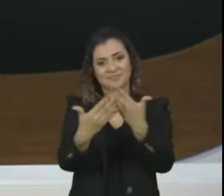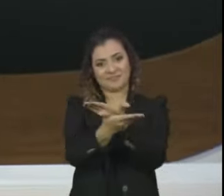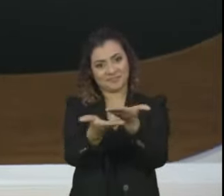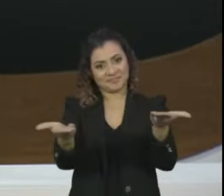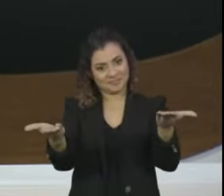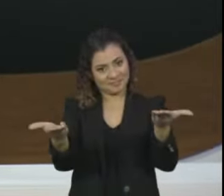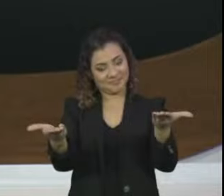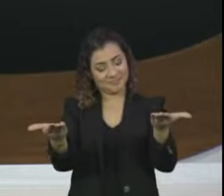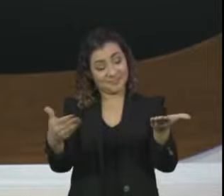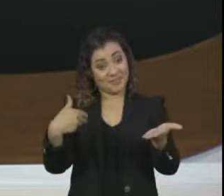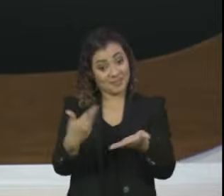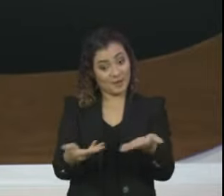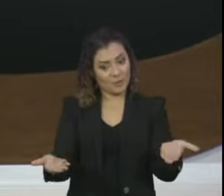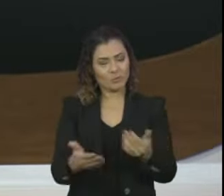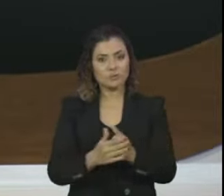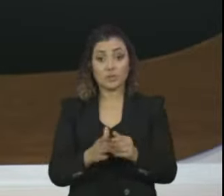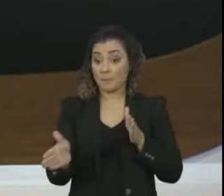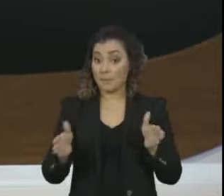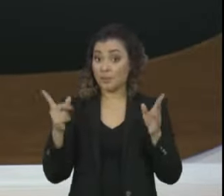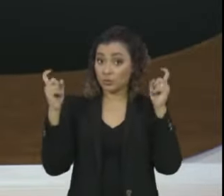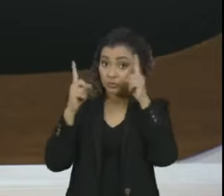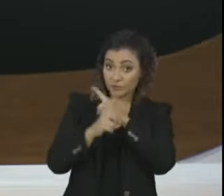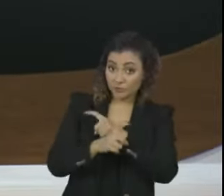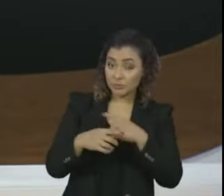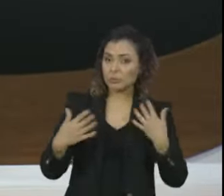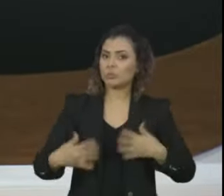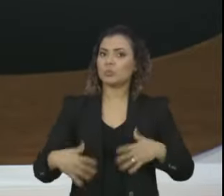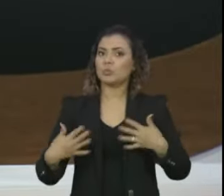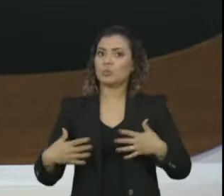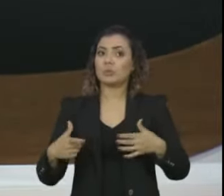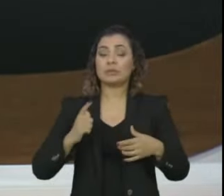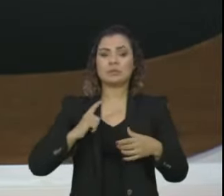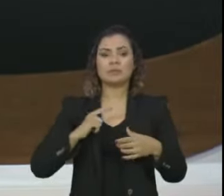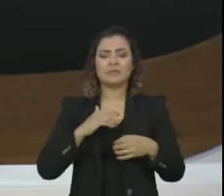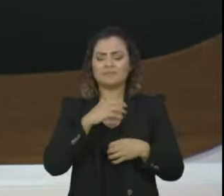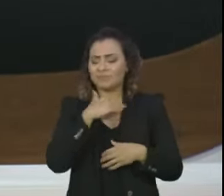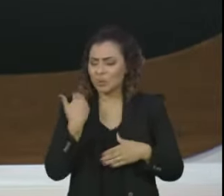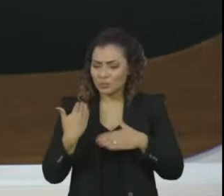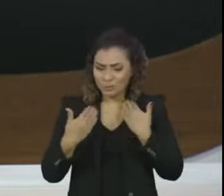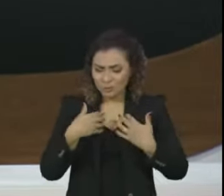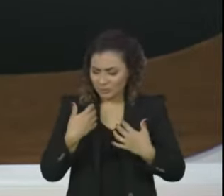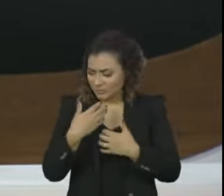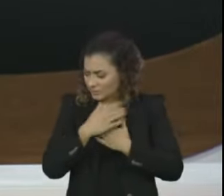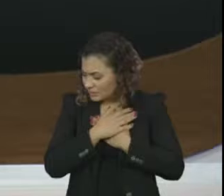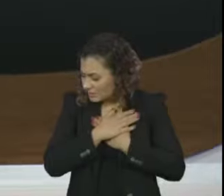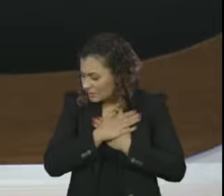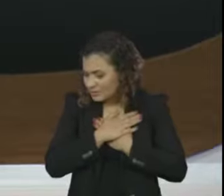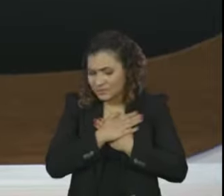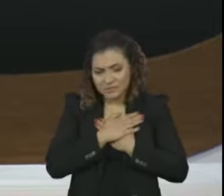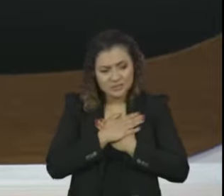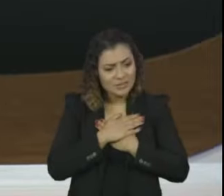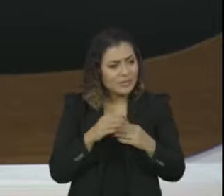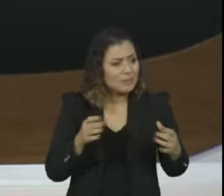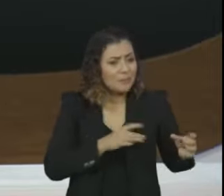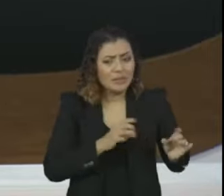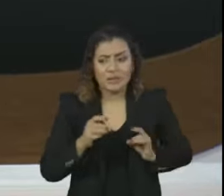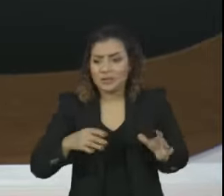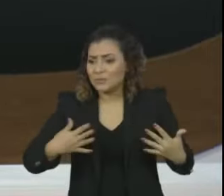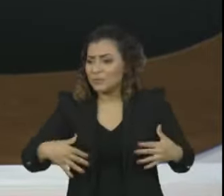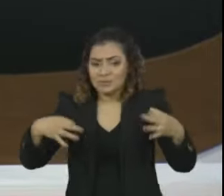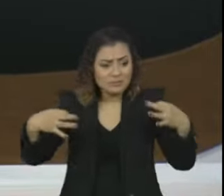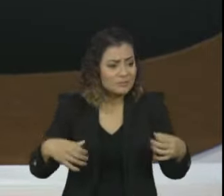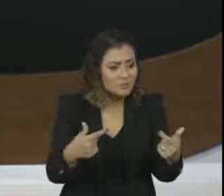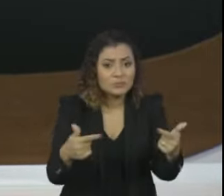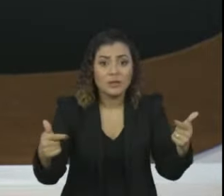pela sua audiência em tempos tão difíceis em que convivemos com o luto permanente com medo e incertezas de toda